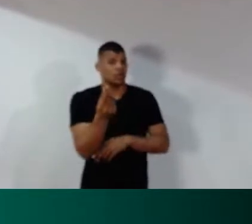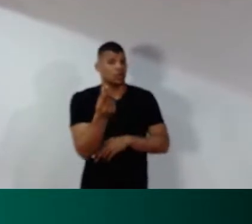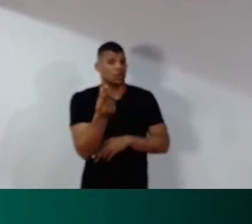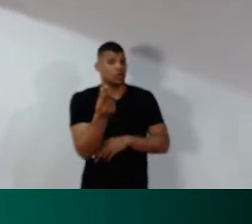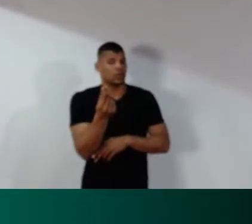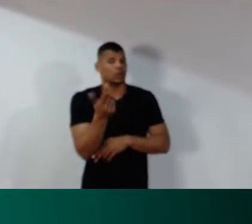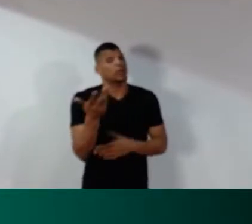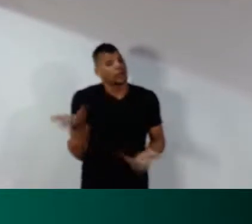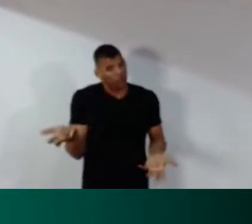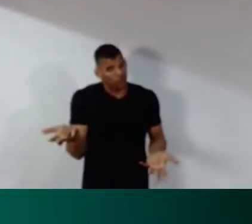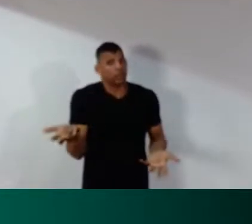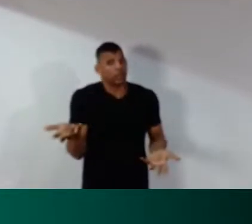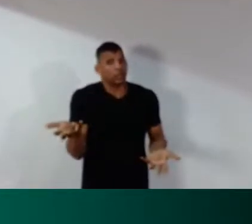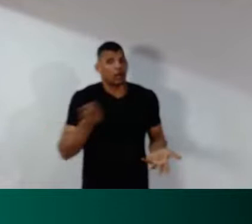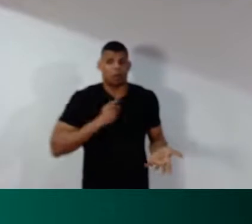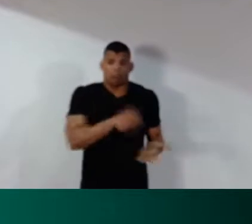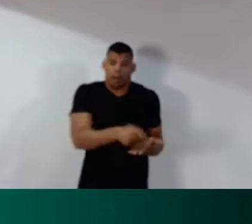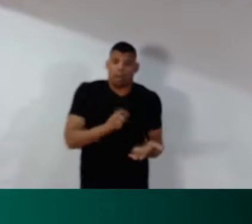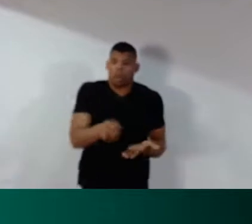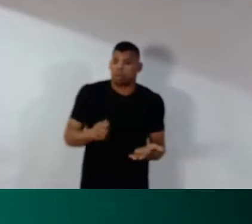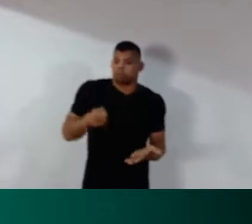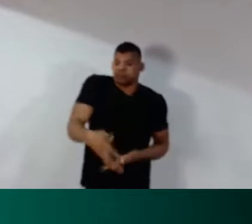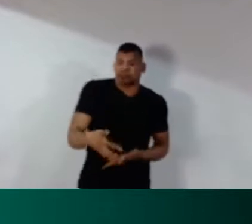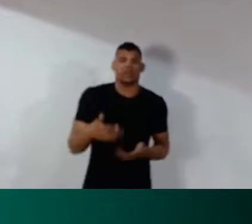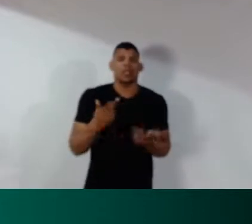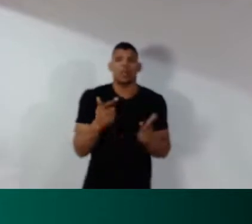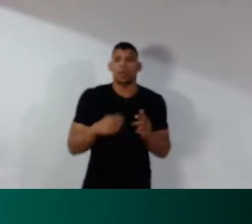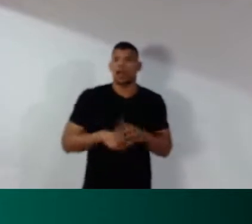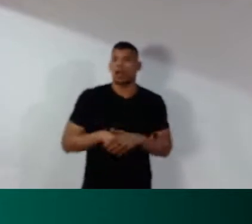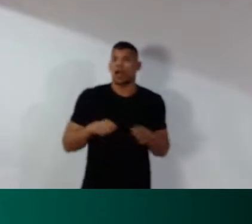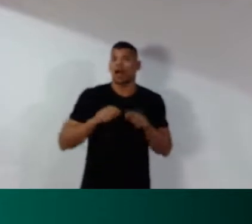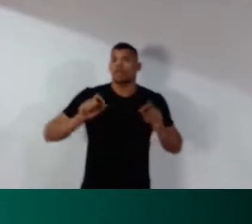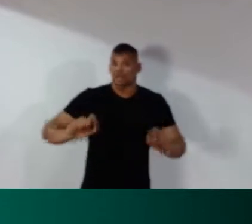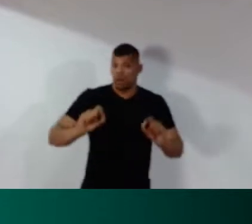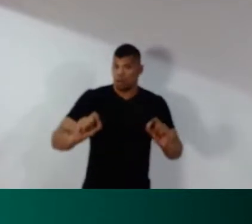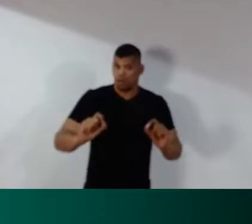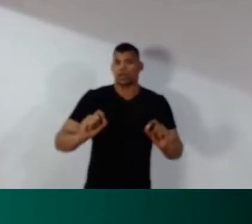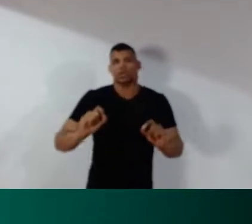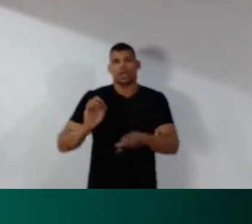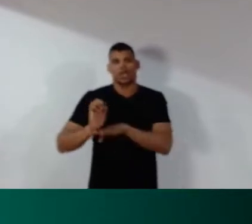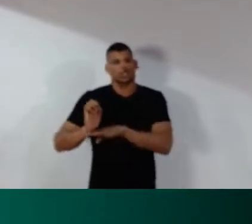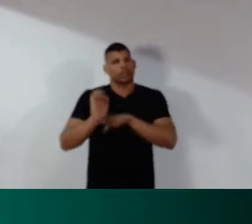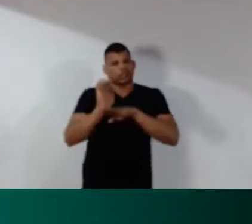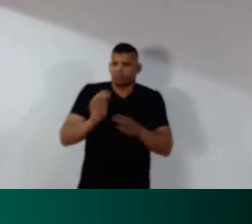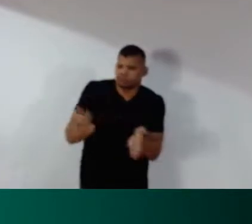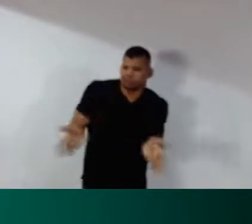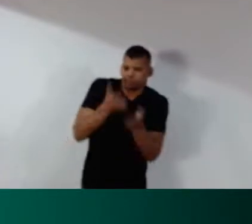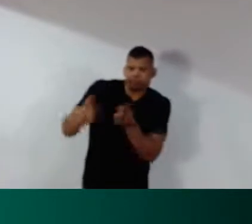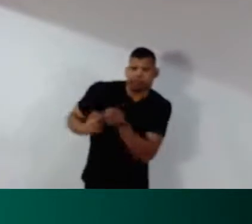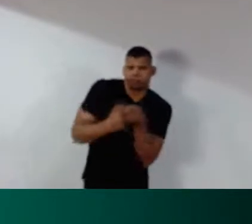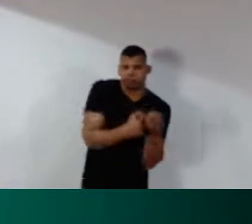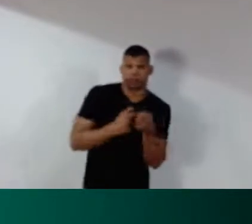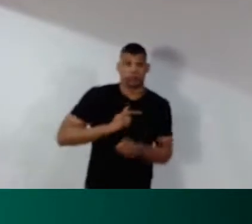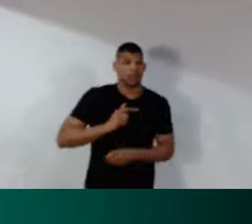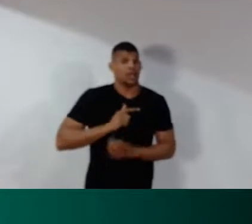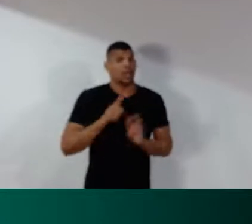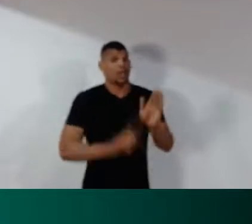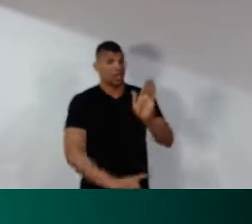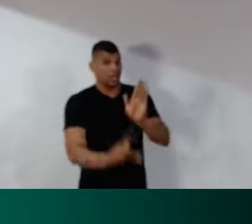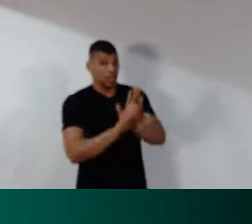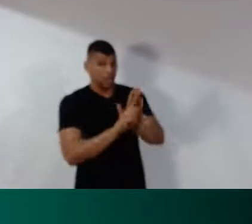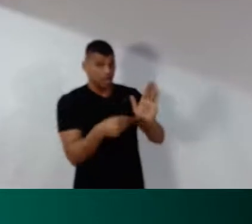quando você não tem condição de bancar isso aí onde você tá tem que entrar porque o estado detém lá na nossas